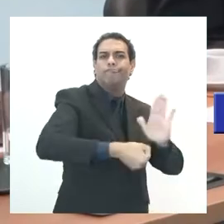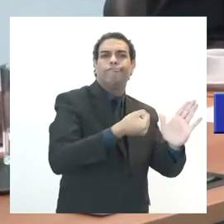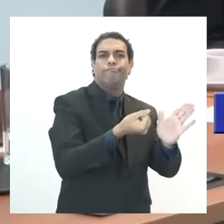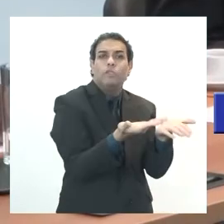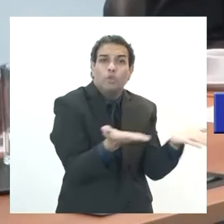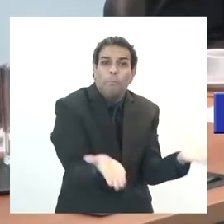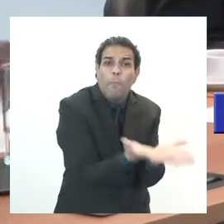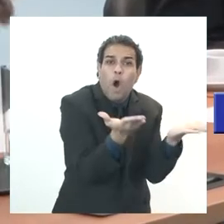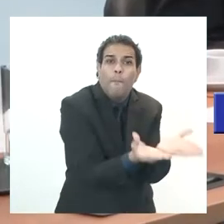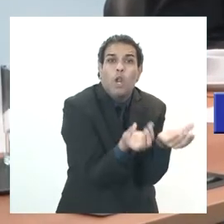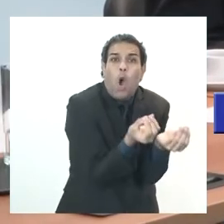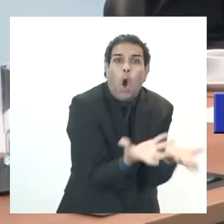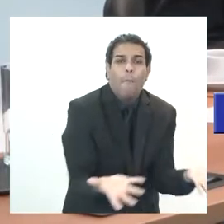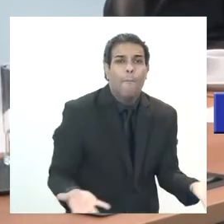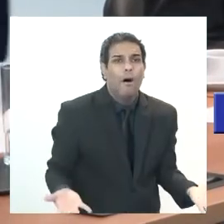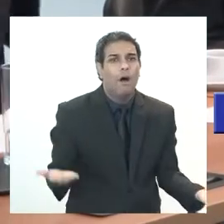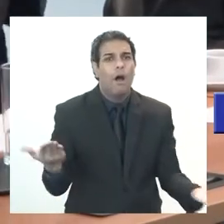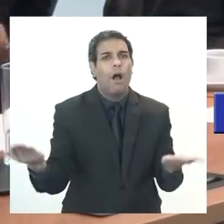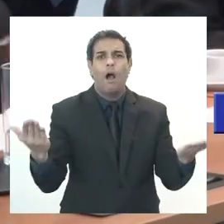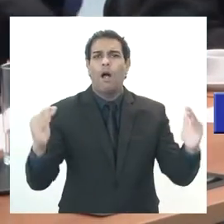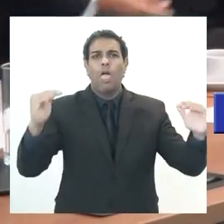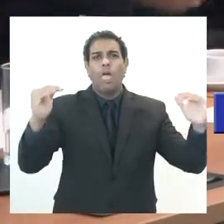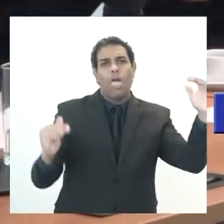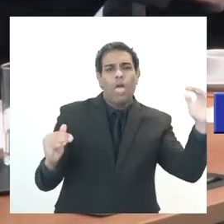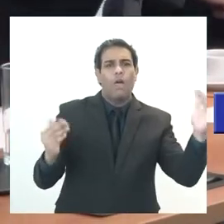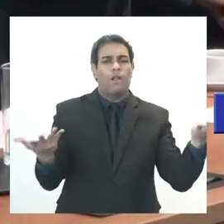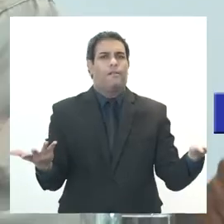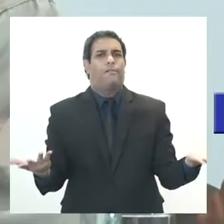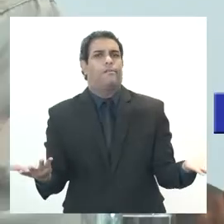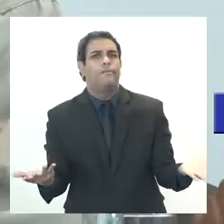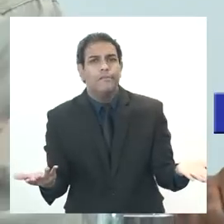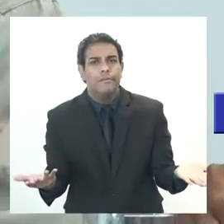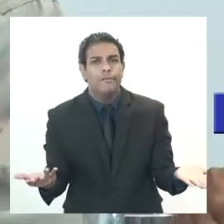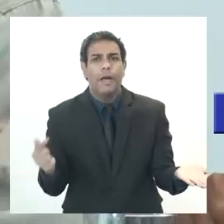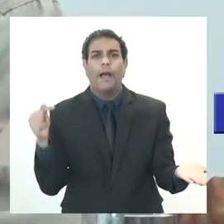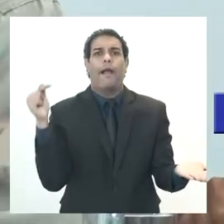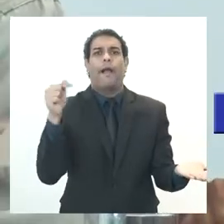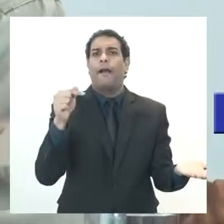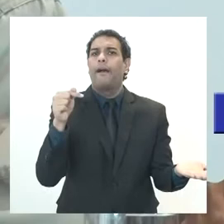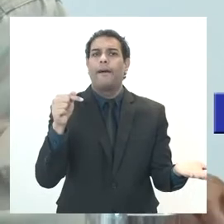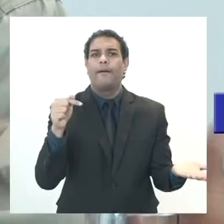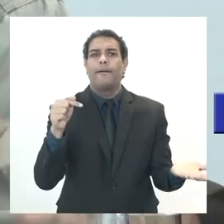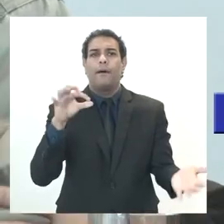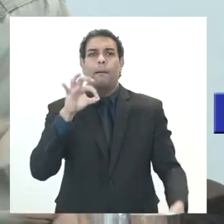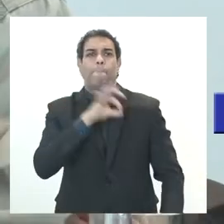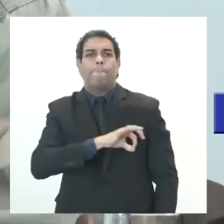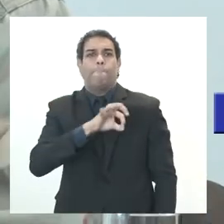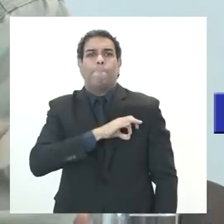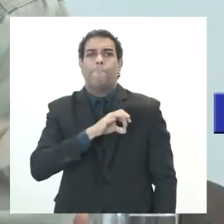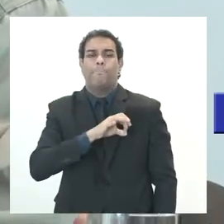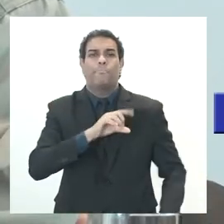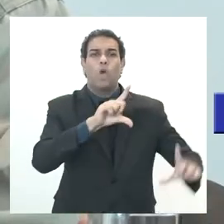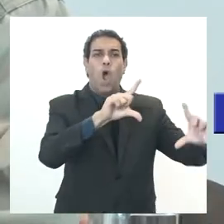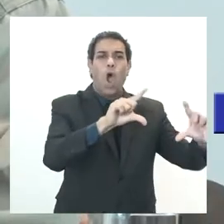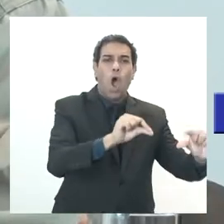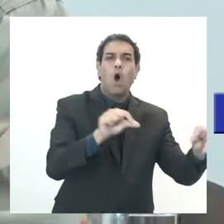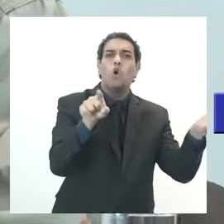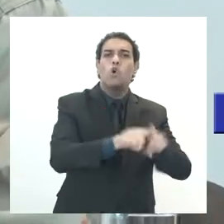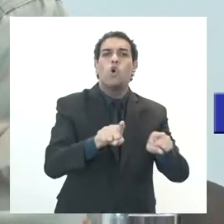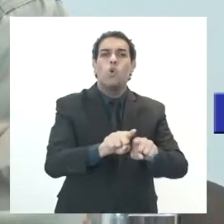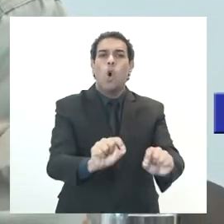classe média e aí O equívoco que o companheiro porque o tá penalizando quem ganhar menos e beneficiando quem ganha mais